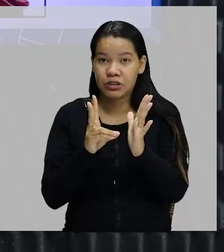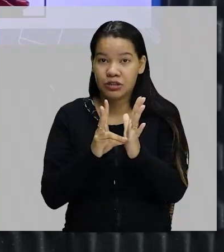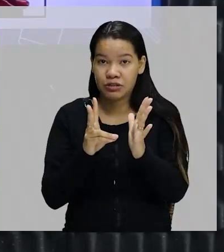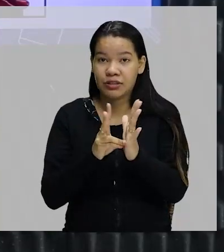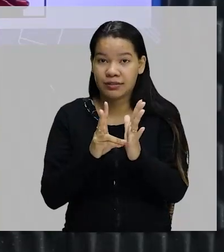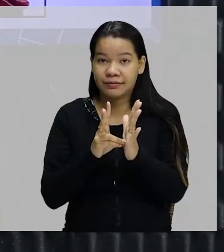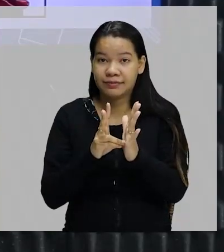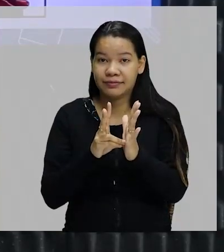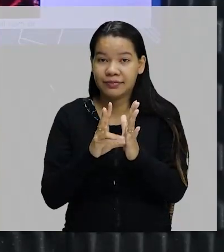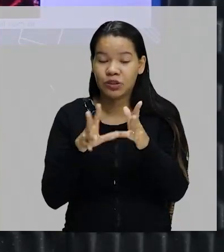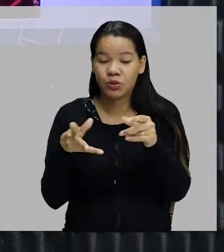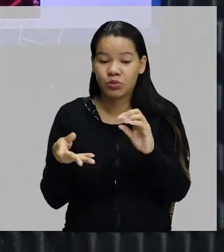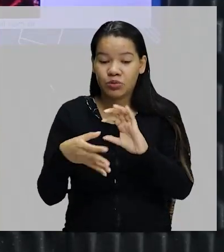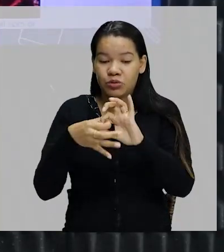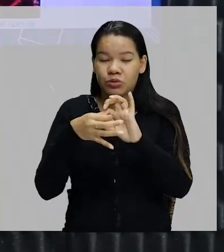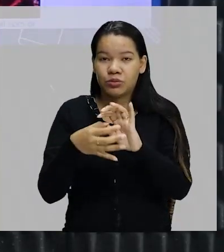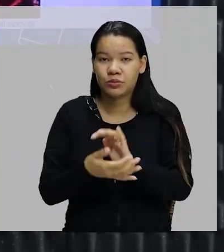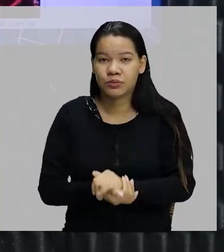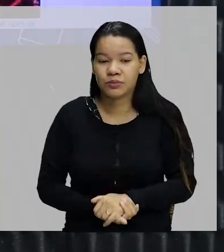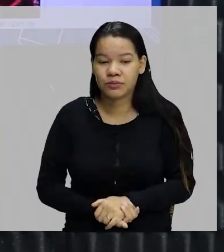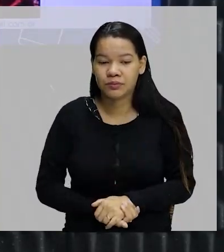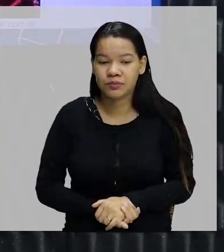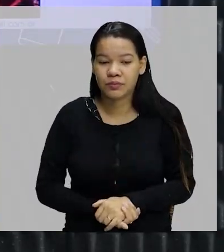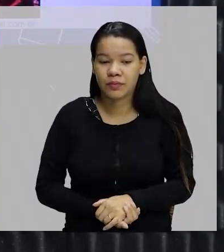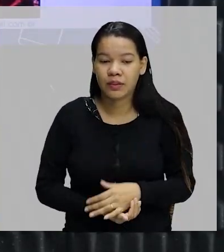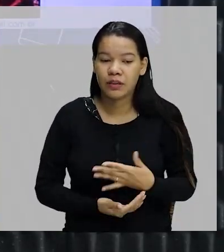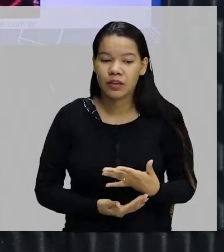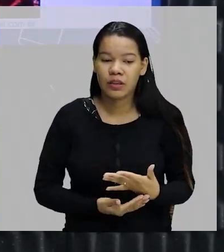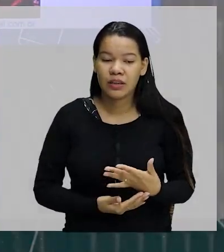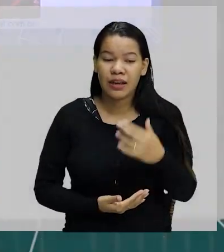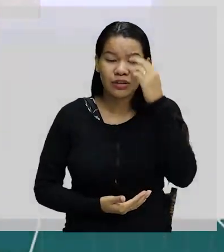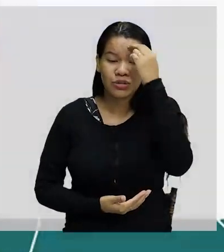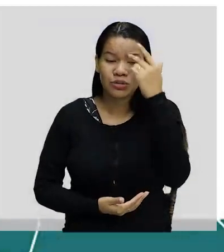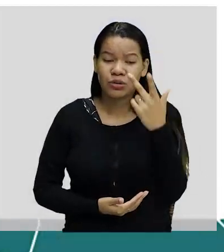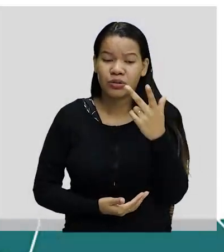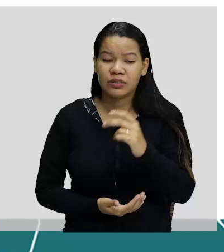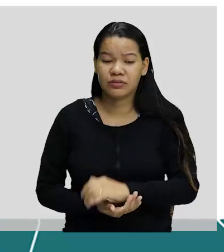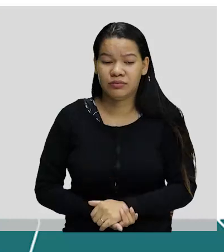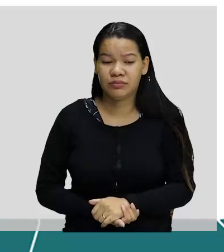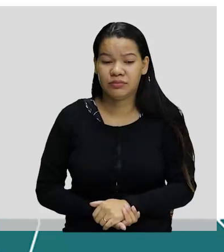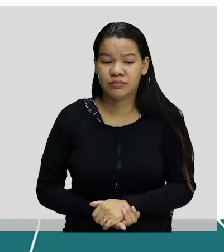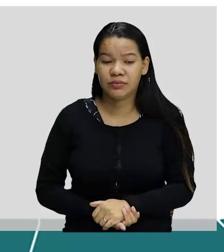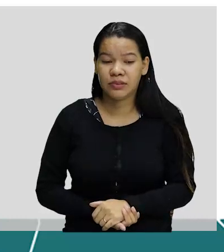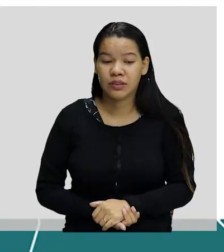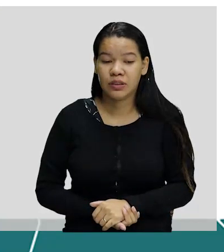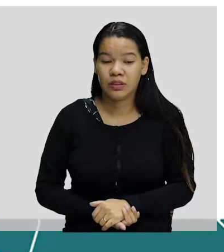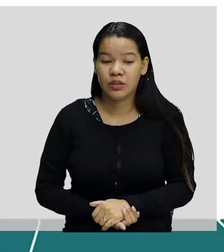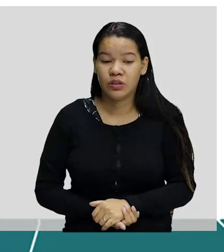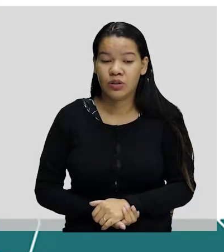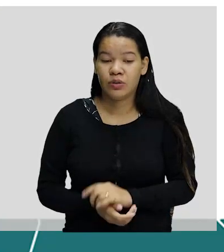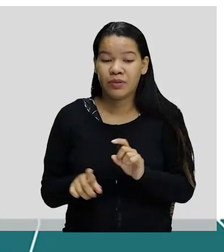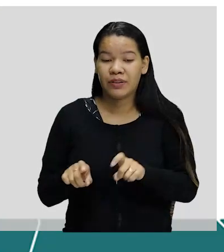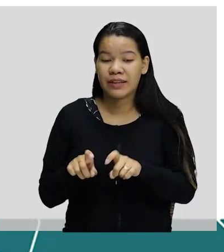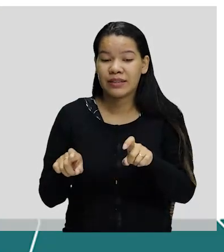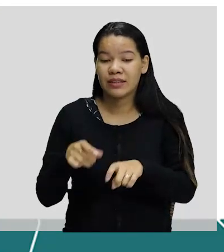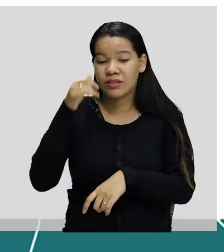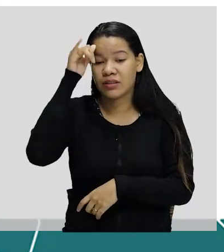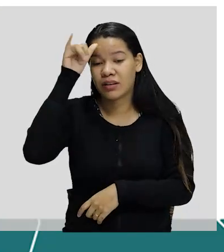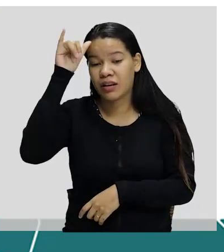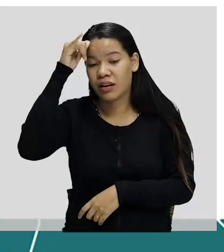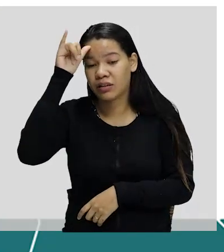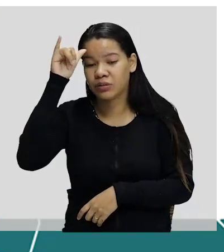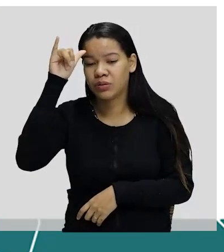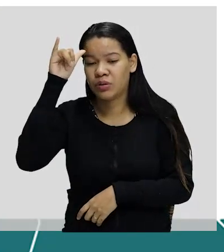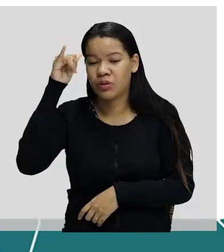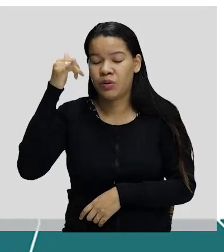indígena nessa manifestação. O enredo. Numa fazenda de gado, o escravo pai Francisco mata